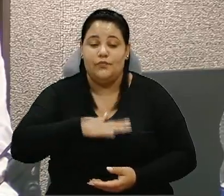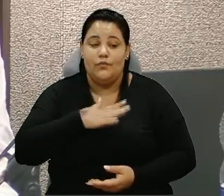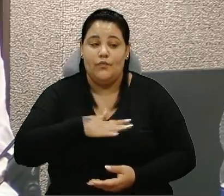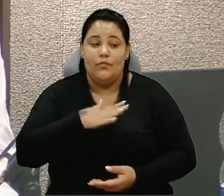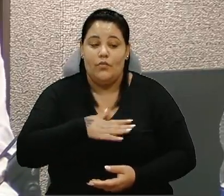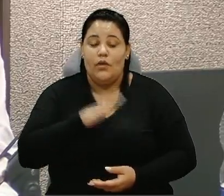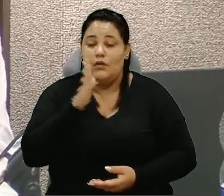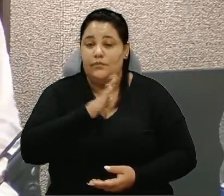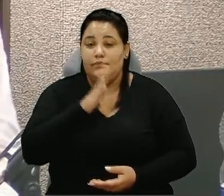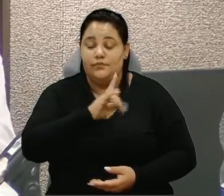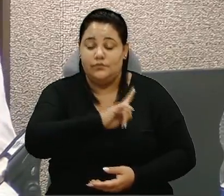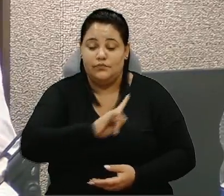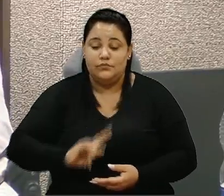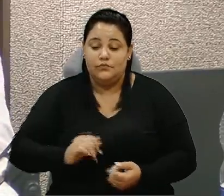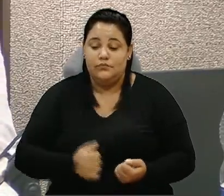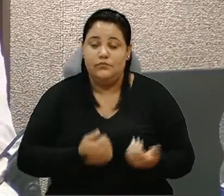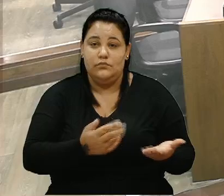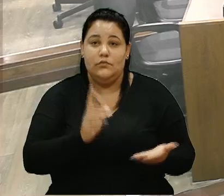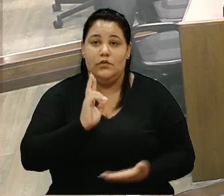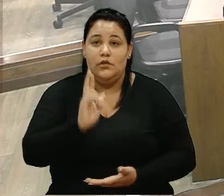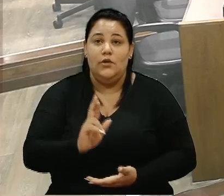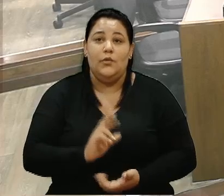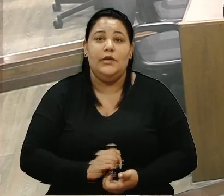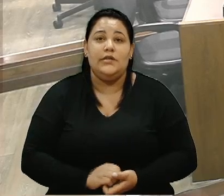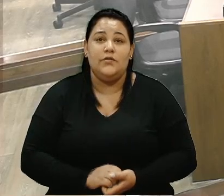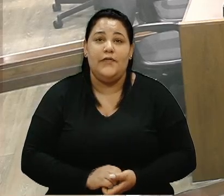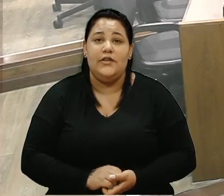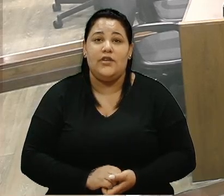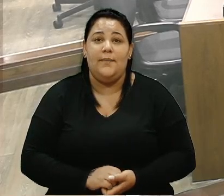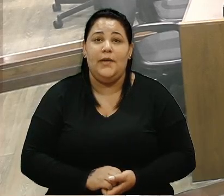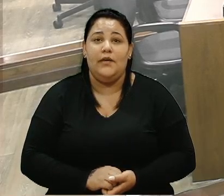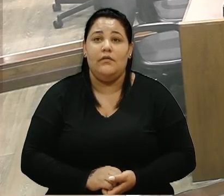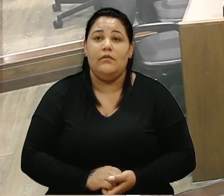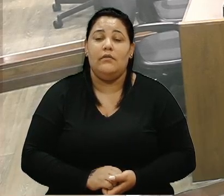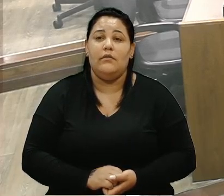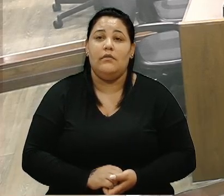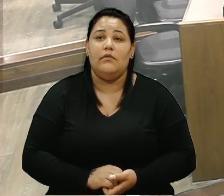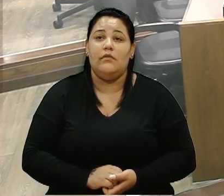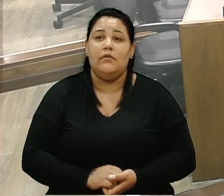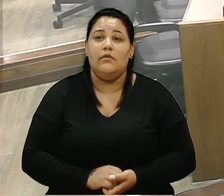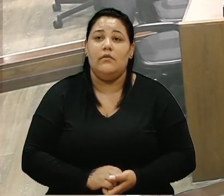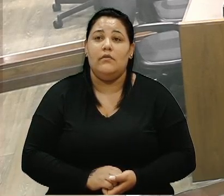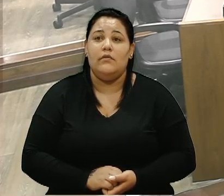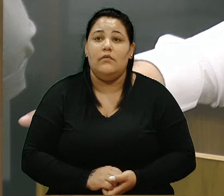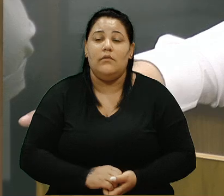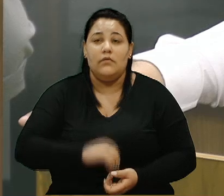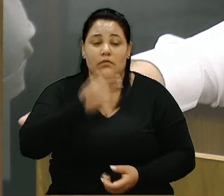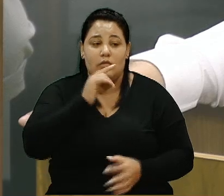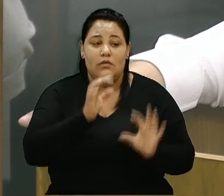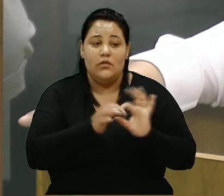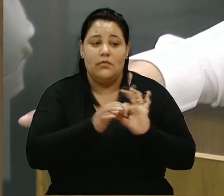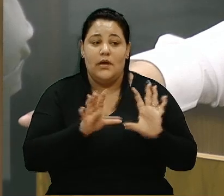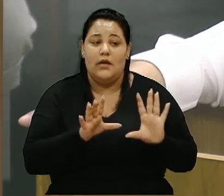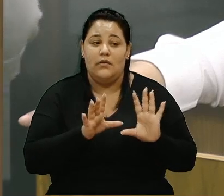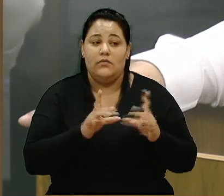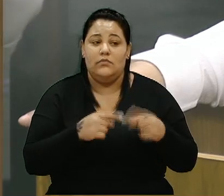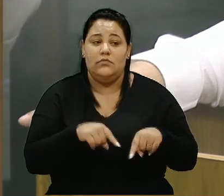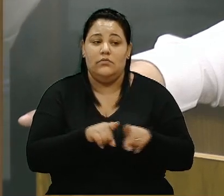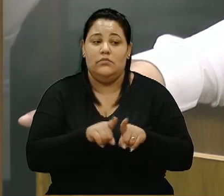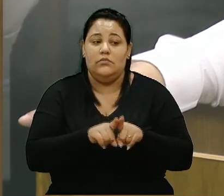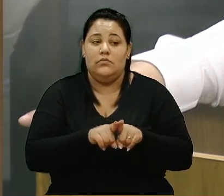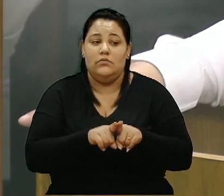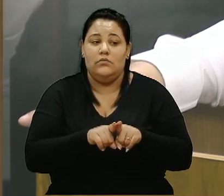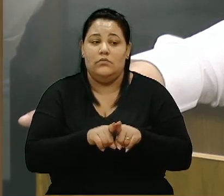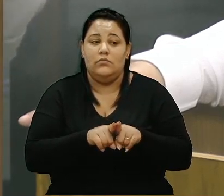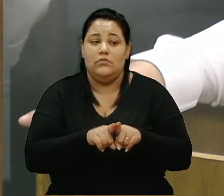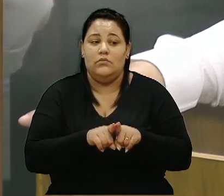dar respostas positivas nesse sentido. Vereador Eloy, eu não consigo passar a parte do vereador Daniel, mas lembrando que isso não é do atual governo, né? Esses projetos eram